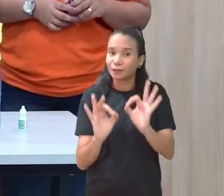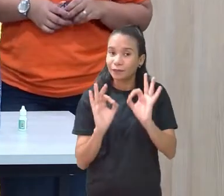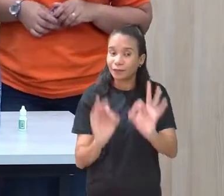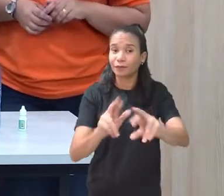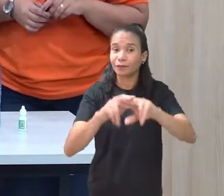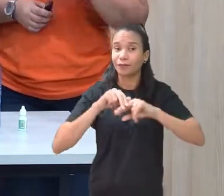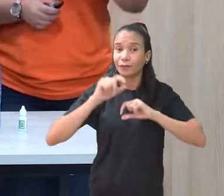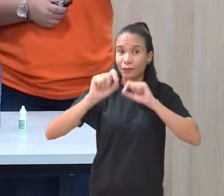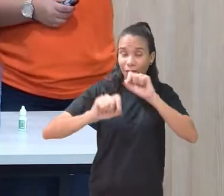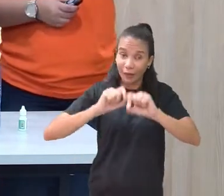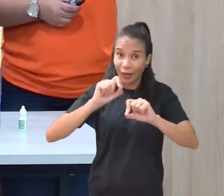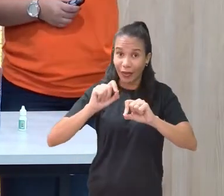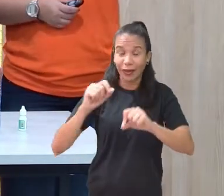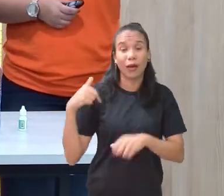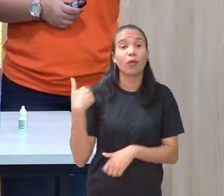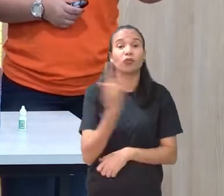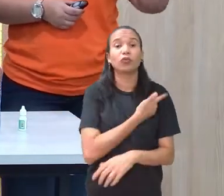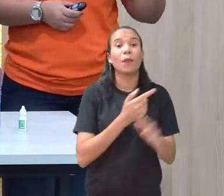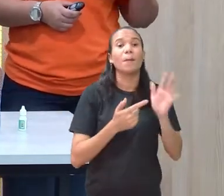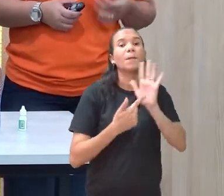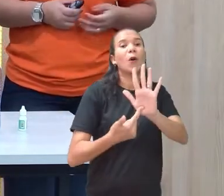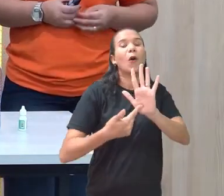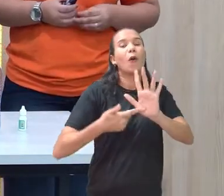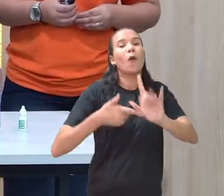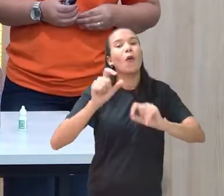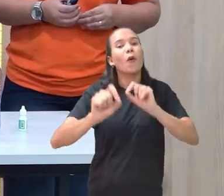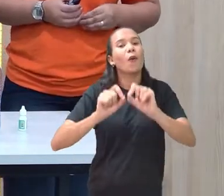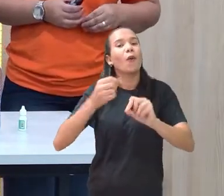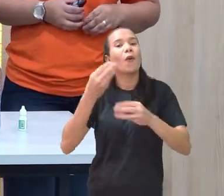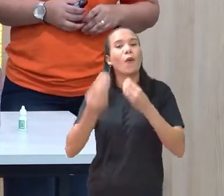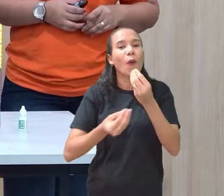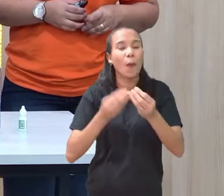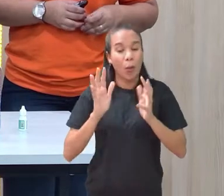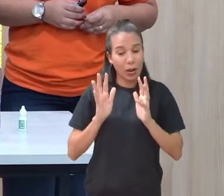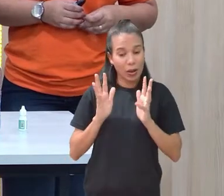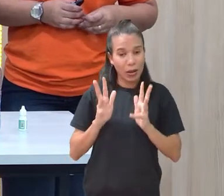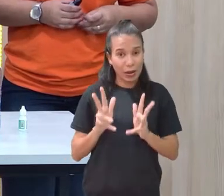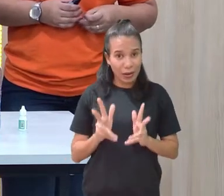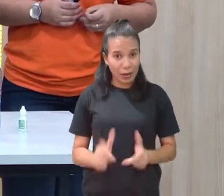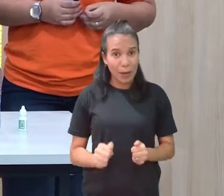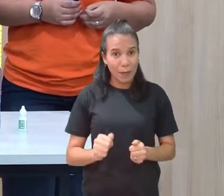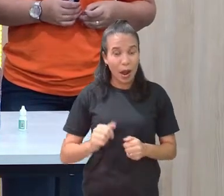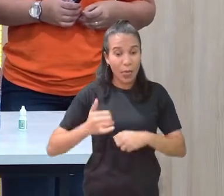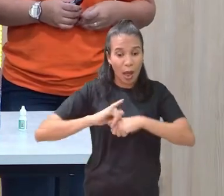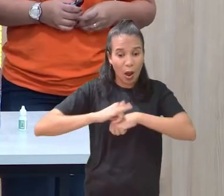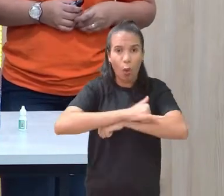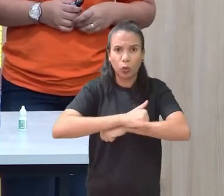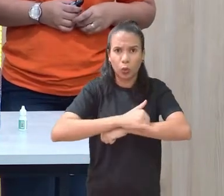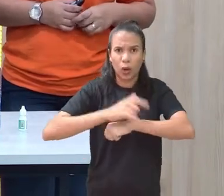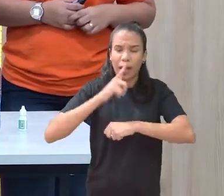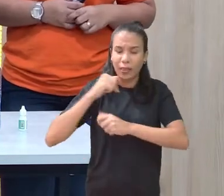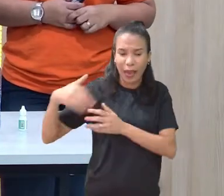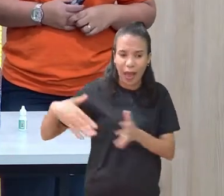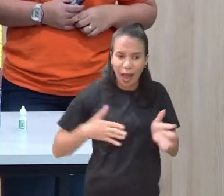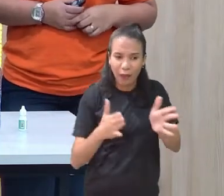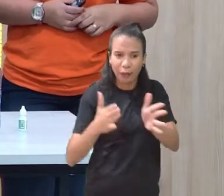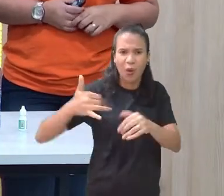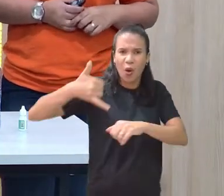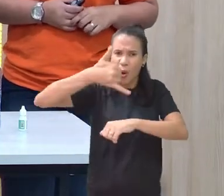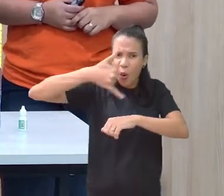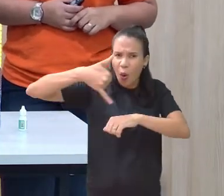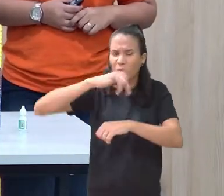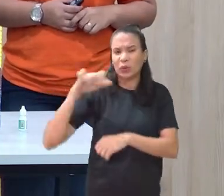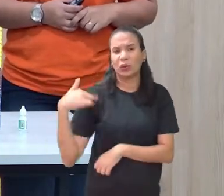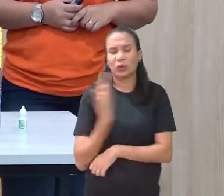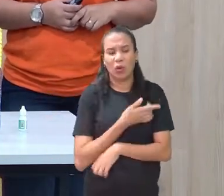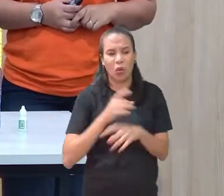é. Aqui a gente está representando essa questão da limpeza aí, ó. Gordura no rio, né? Óleo que a gente lança